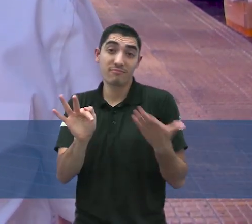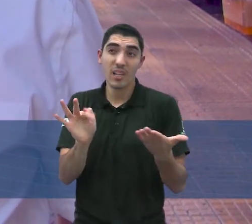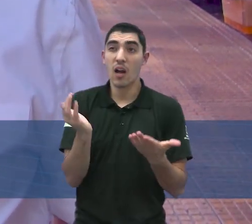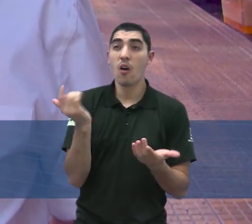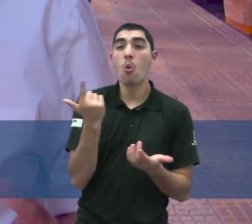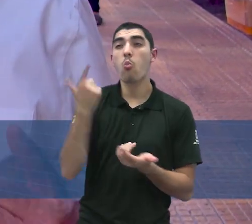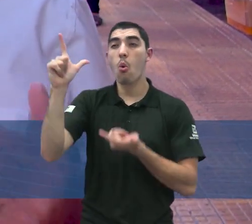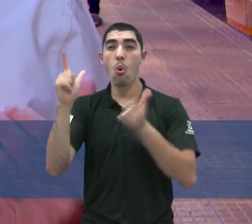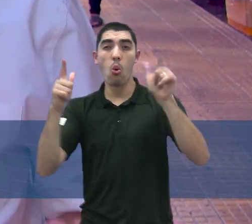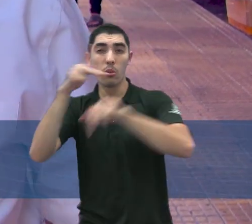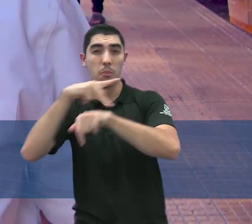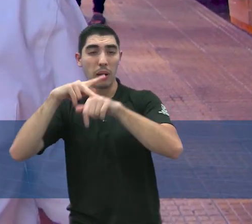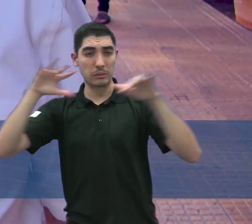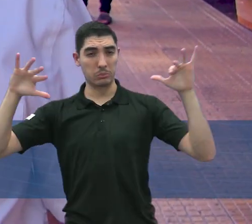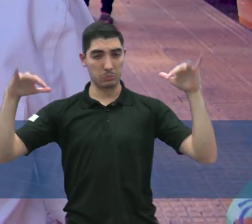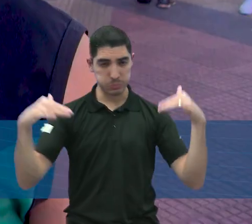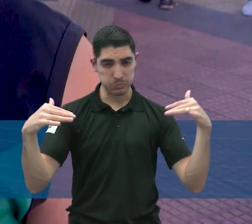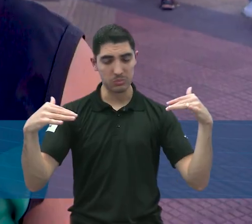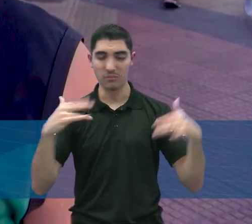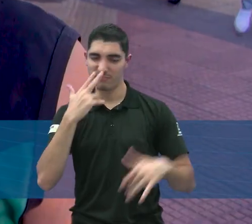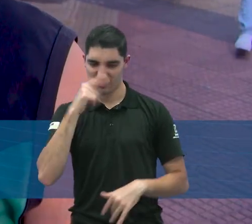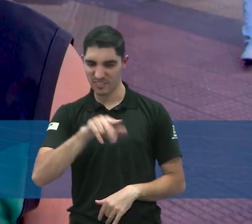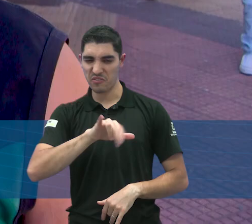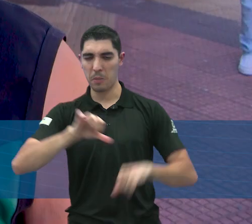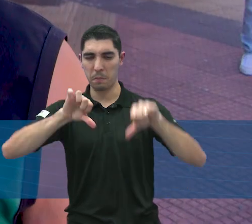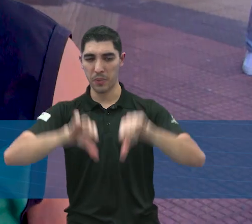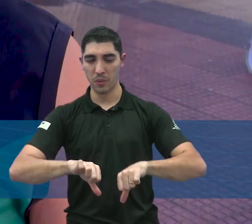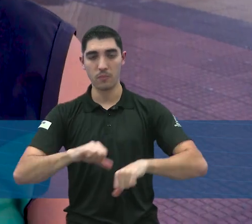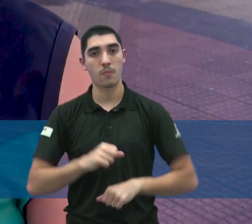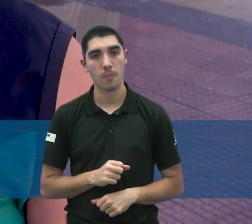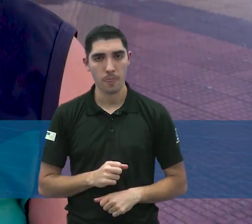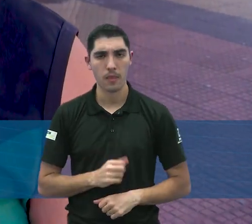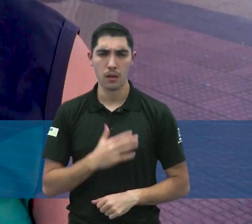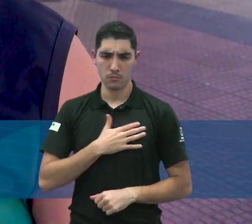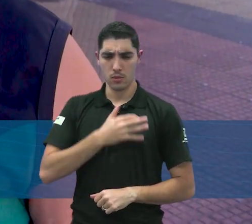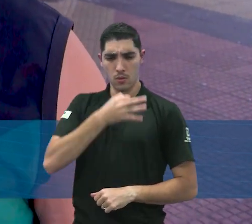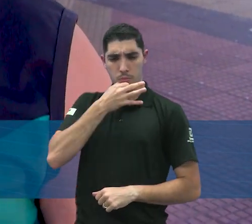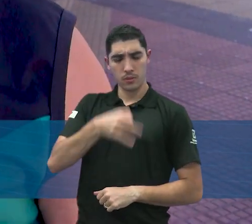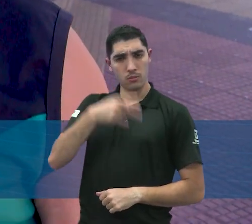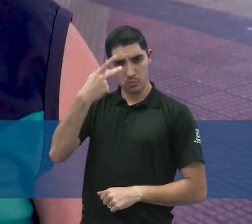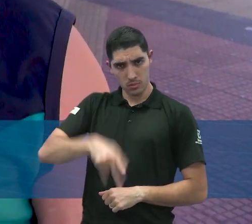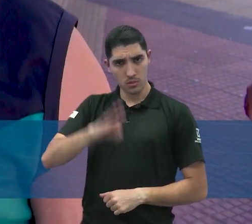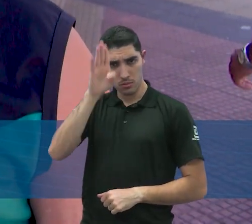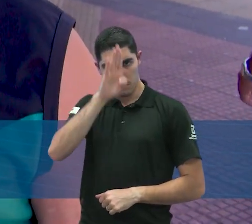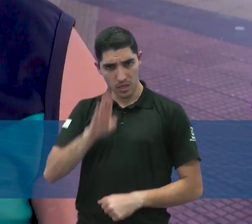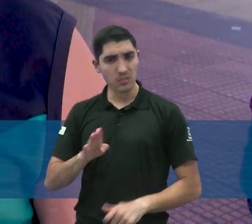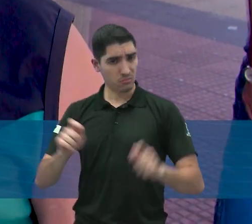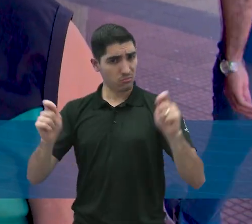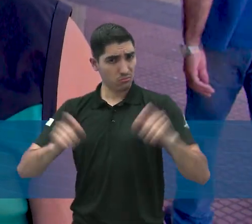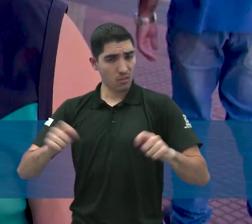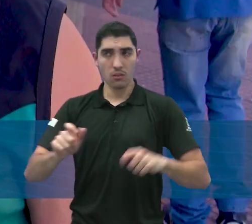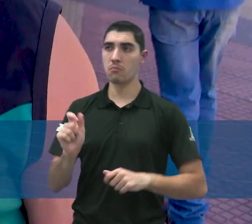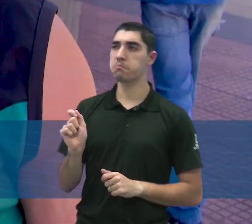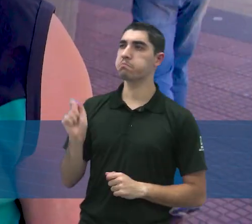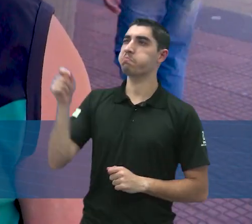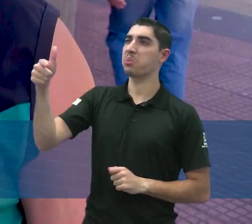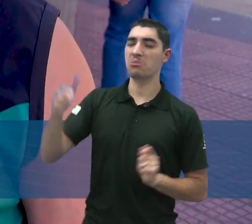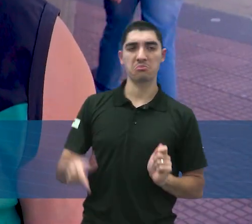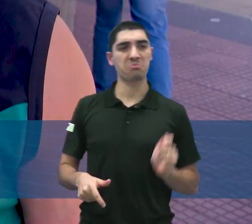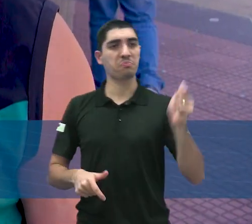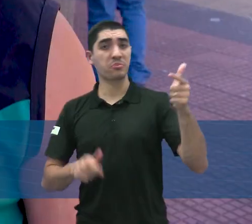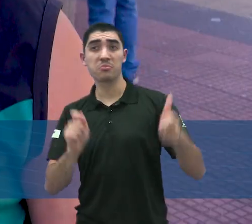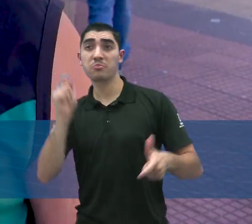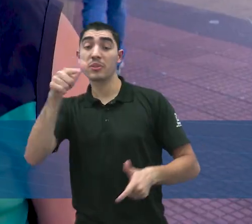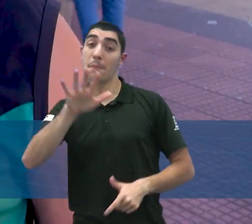fora. E a tendência é piorar cada vez mais. Sim, eu acredito que o Brasil tem tudo para passar por cima dos outros países, se ele quiser. Depende só